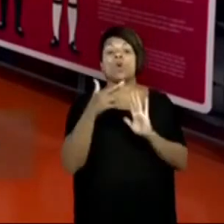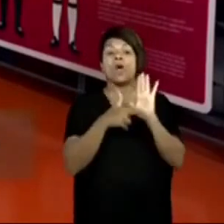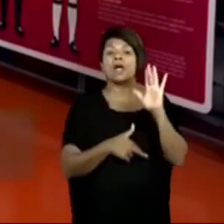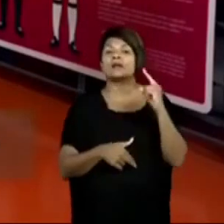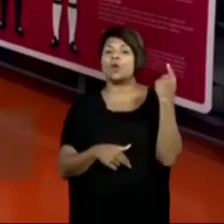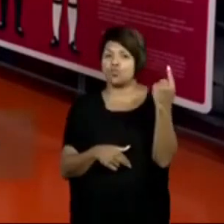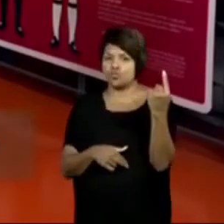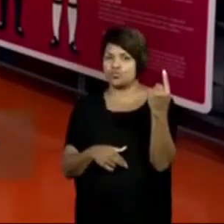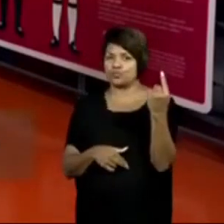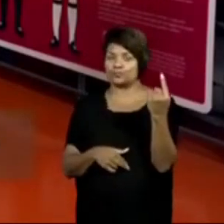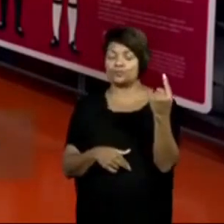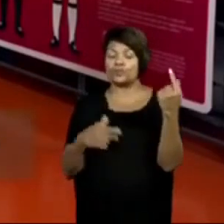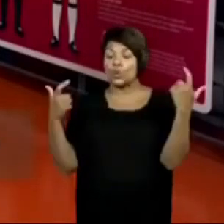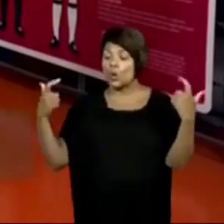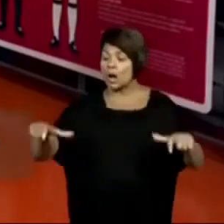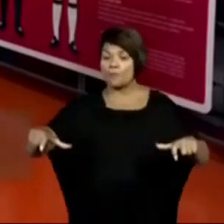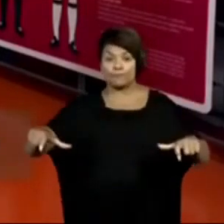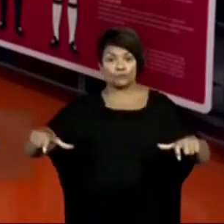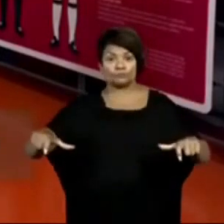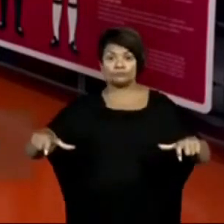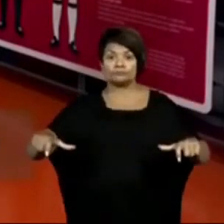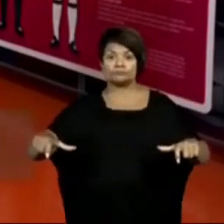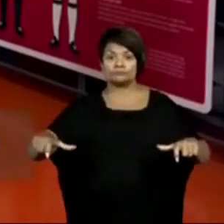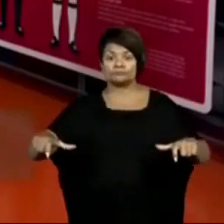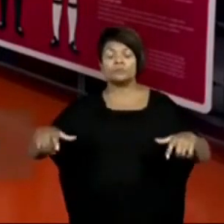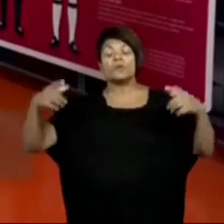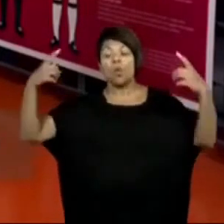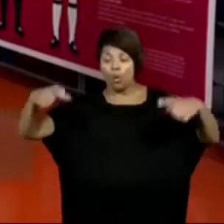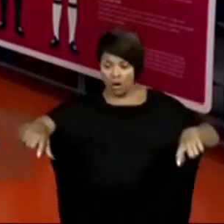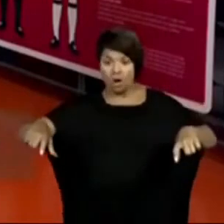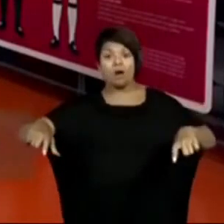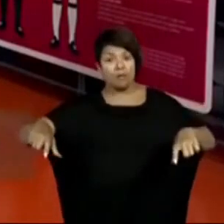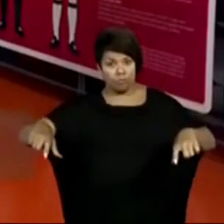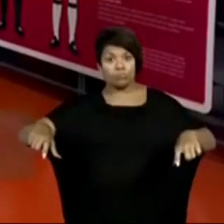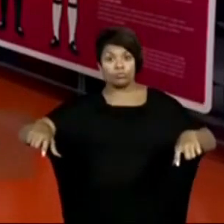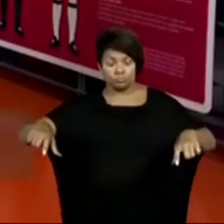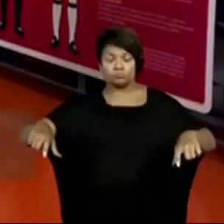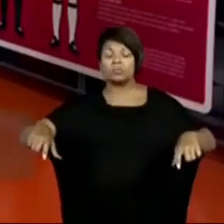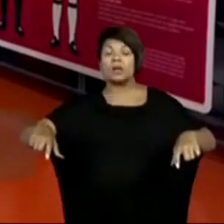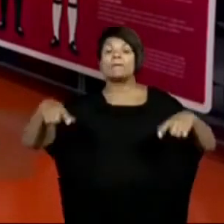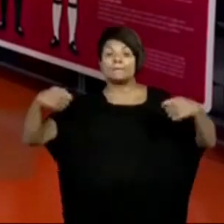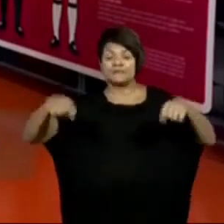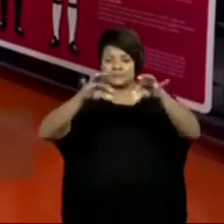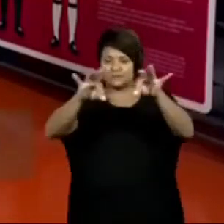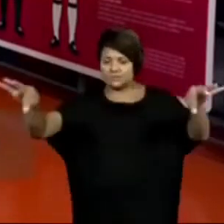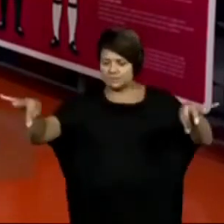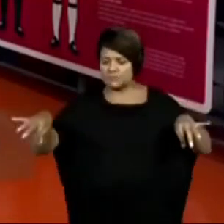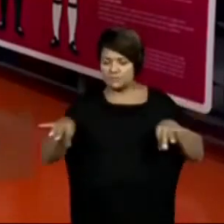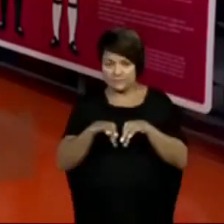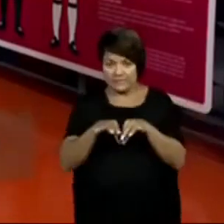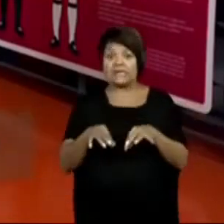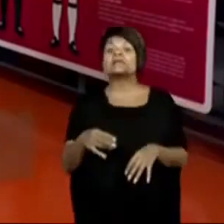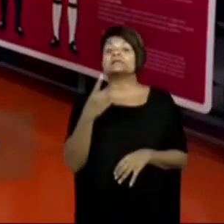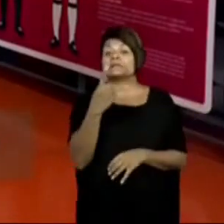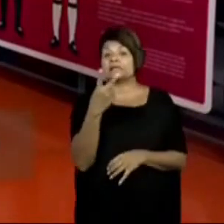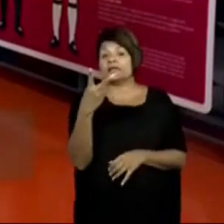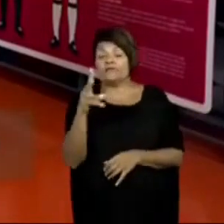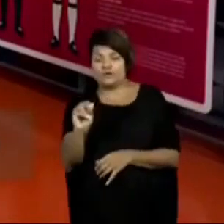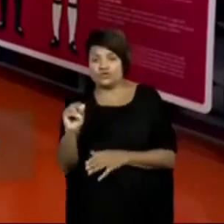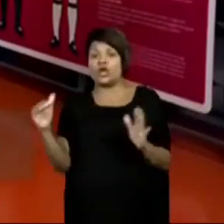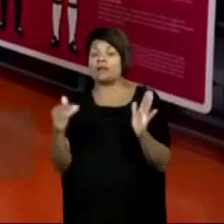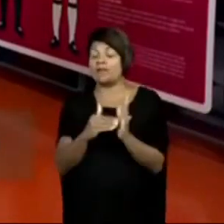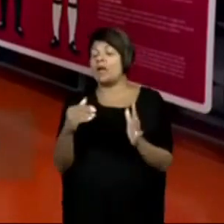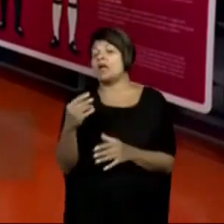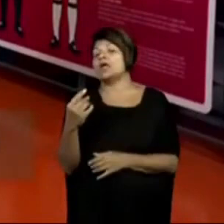o campo do jogo. Então já vamos falar do campo. O campo deve ter como medida de 120 a 90